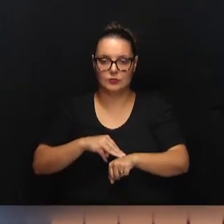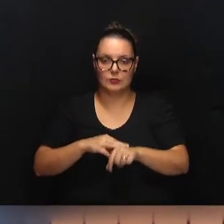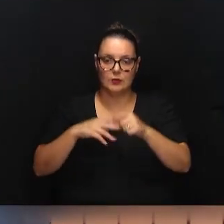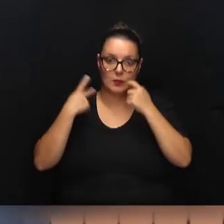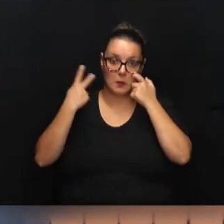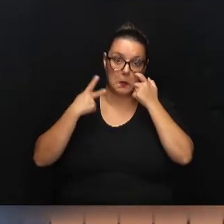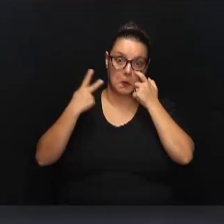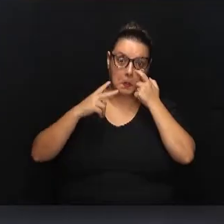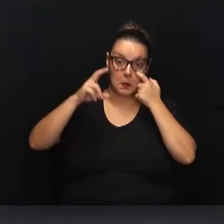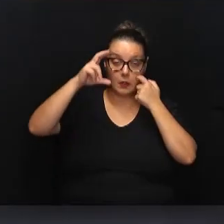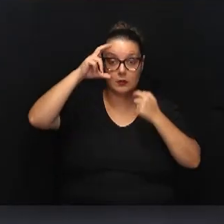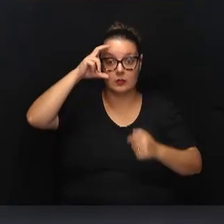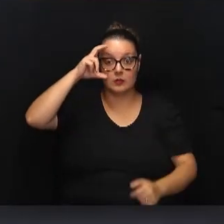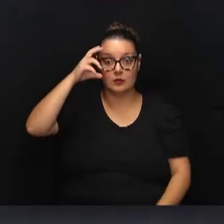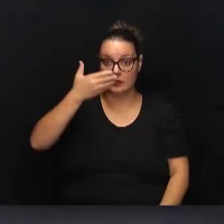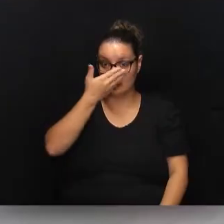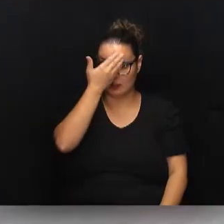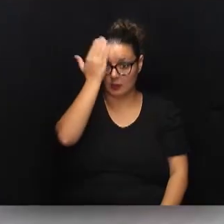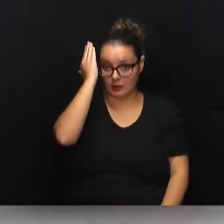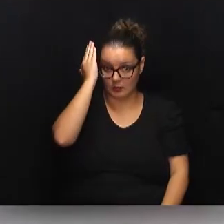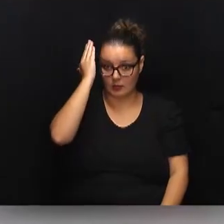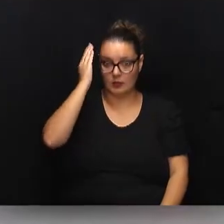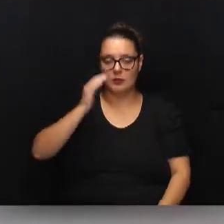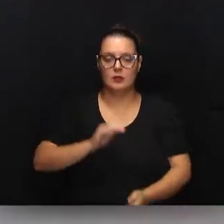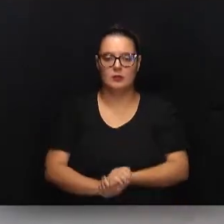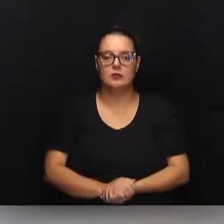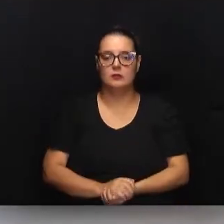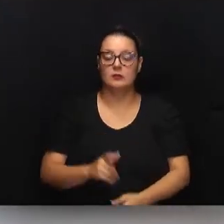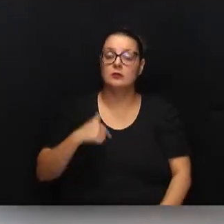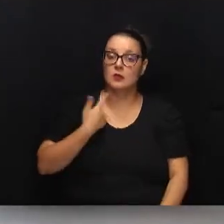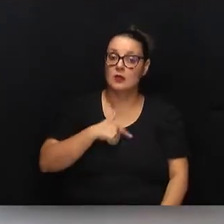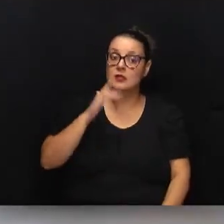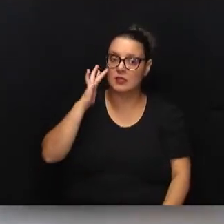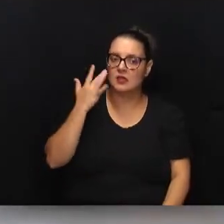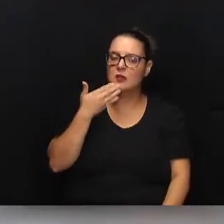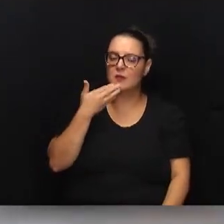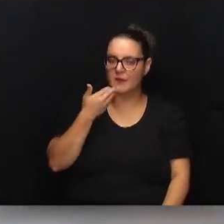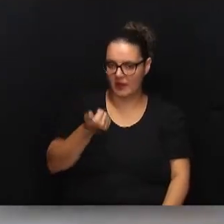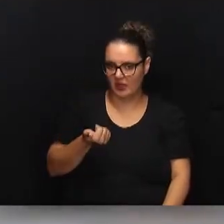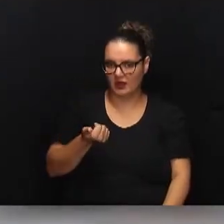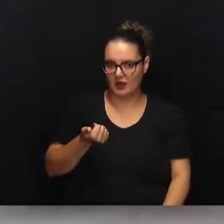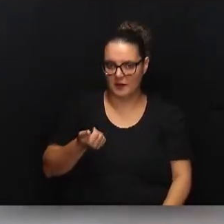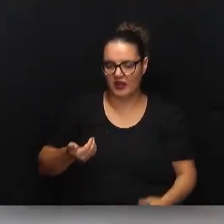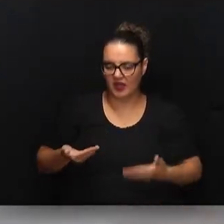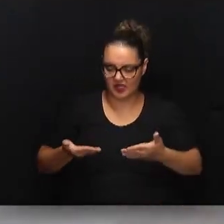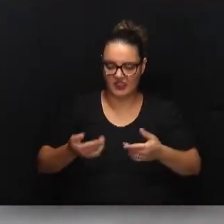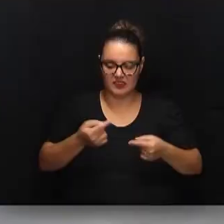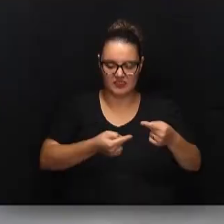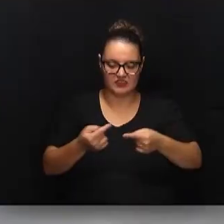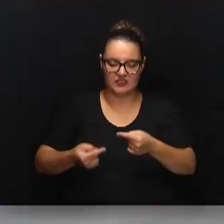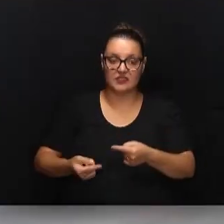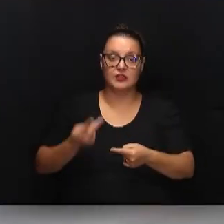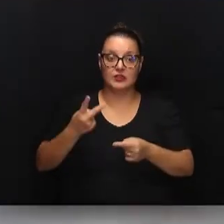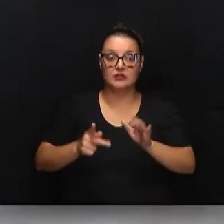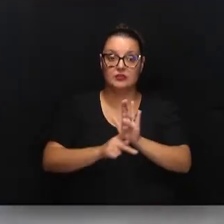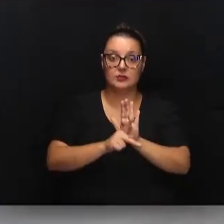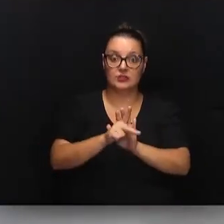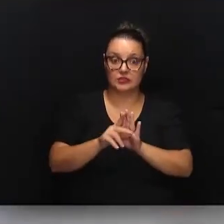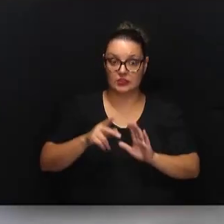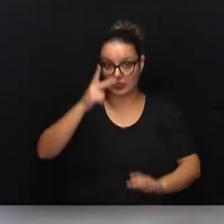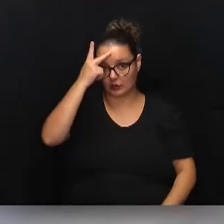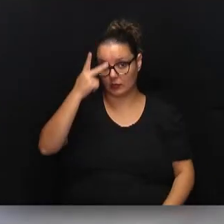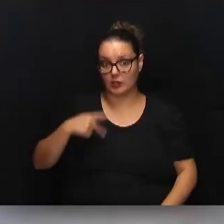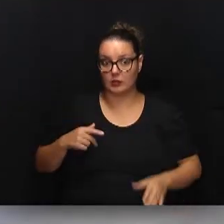vereadores Carlinhos Camelô e Luiz Iabico. Nós achamos por bem trazer para a discussão 2 projetos que a própria comissão